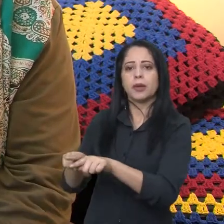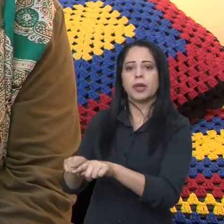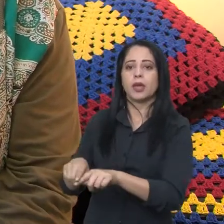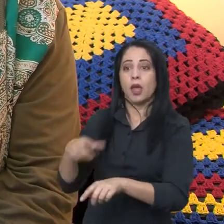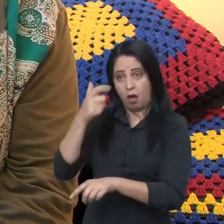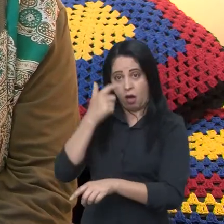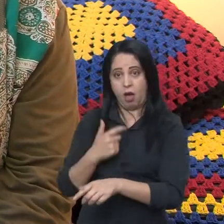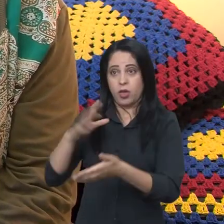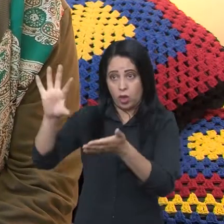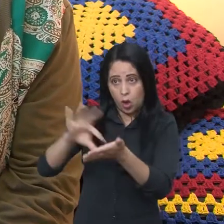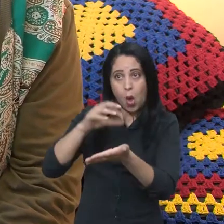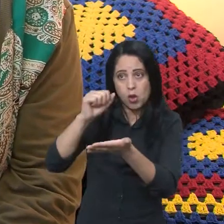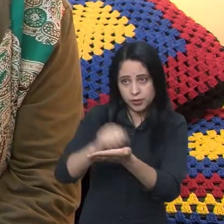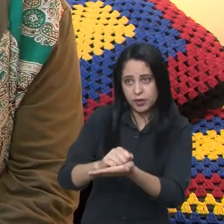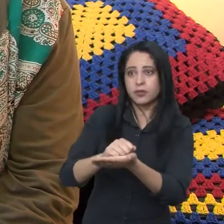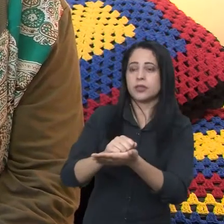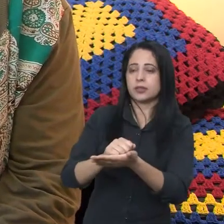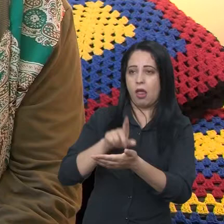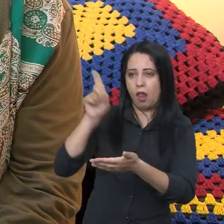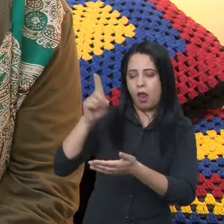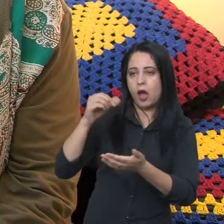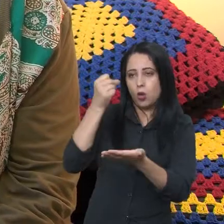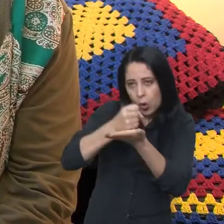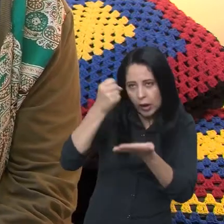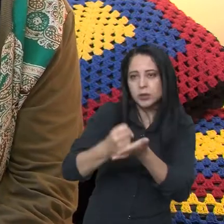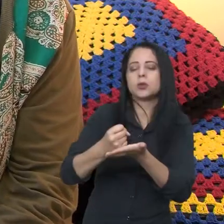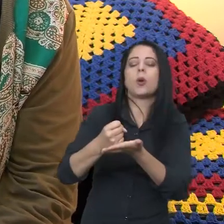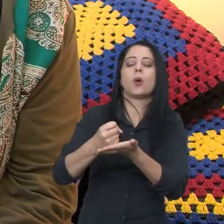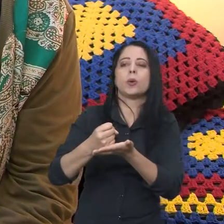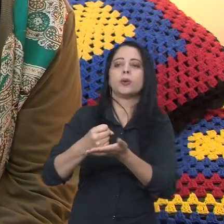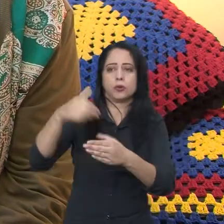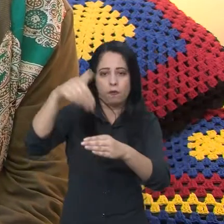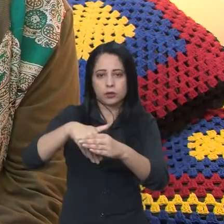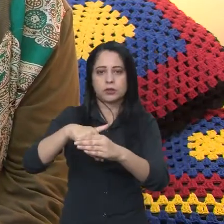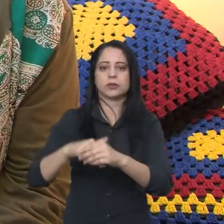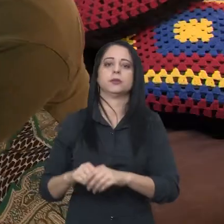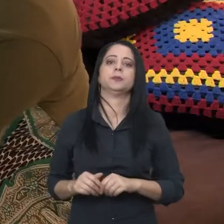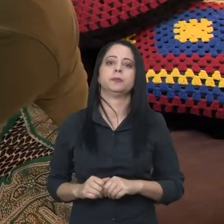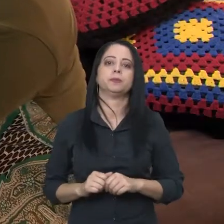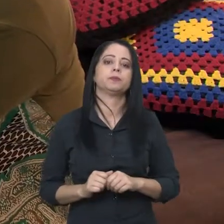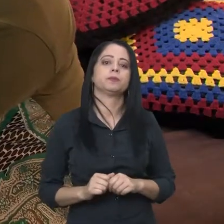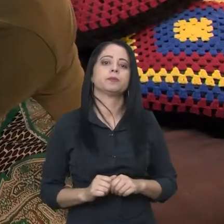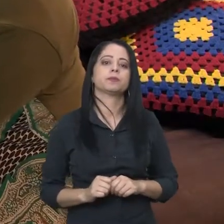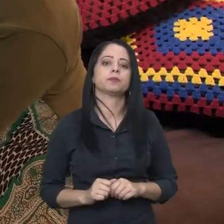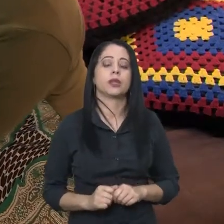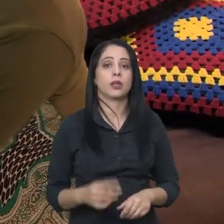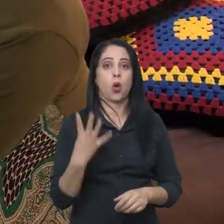fiz a inscrição no cartório eleitoral para poder ser mesária.